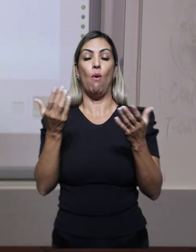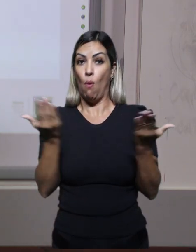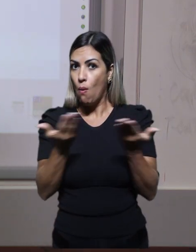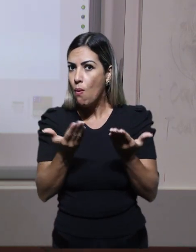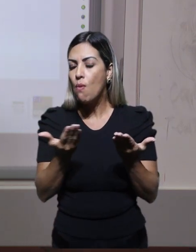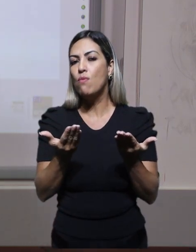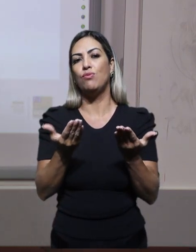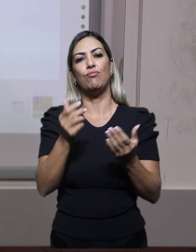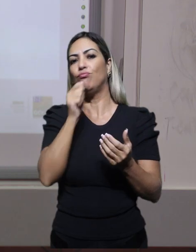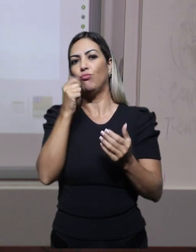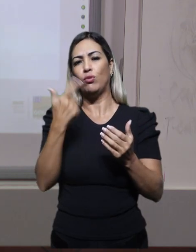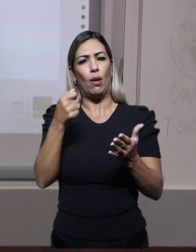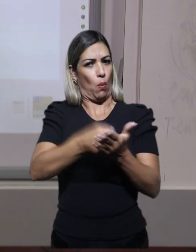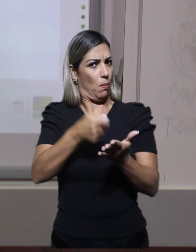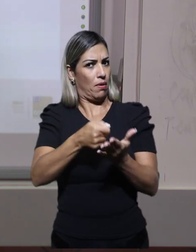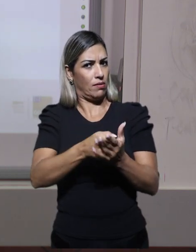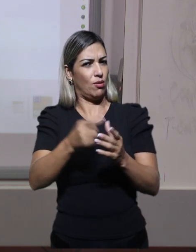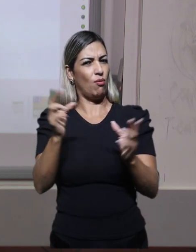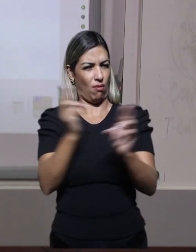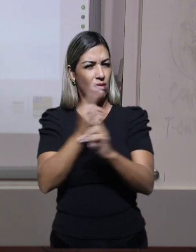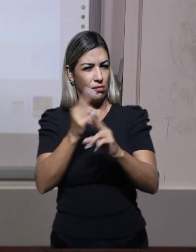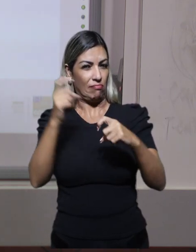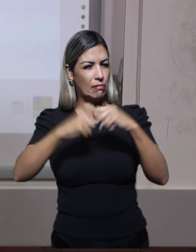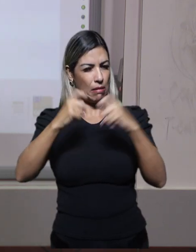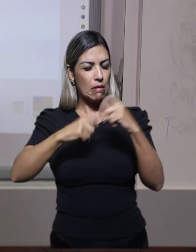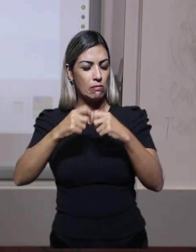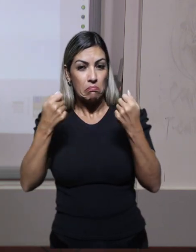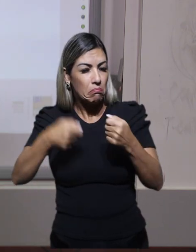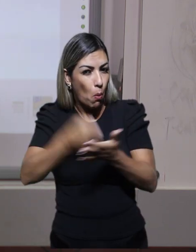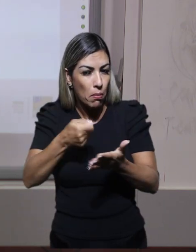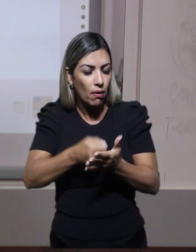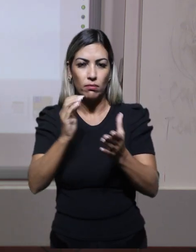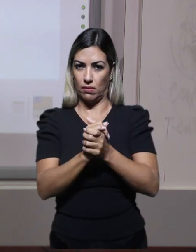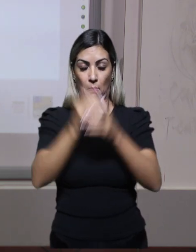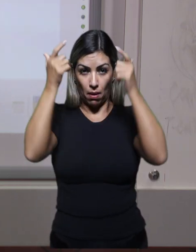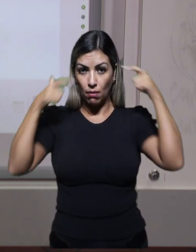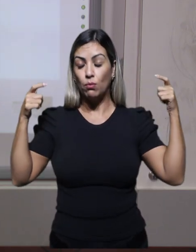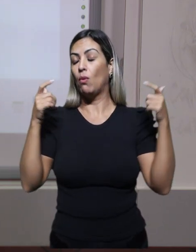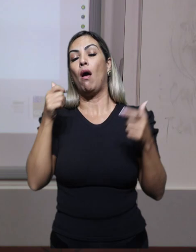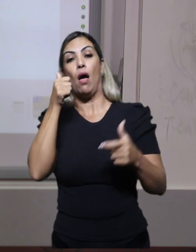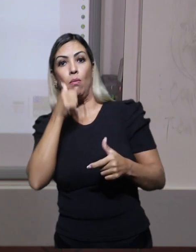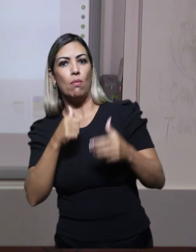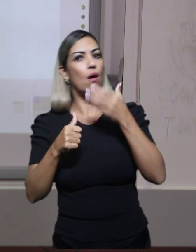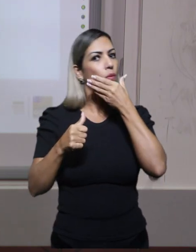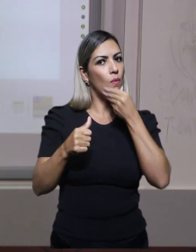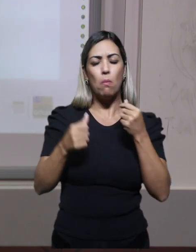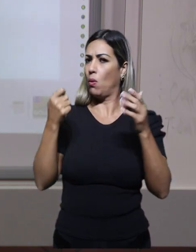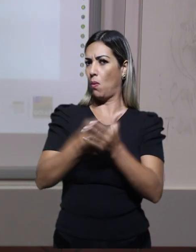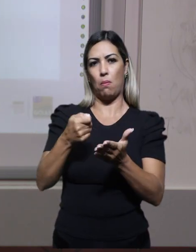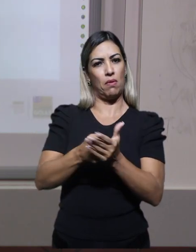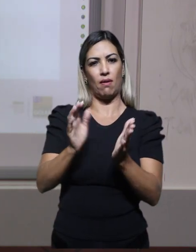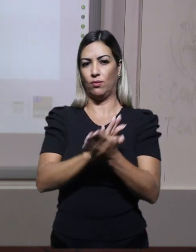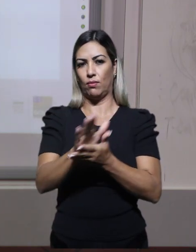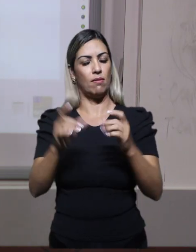como não existe mais essa obrigação de manter o relacionamento sexual, a mulher e nem o homem eles estão